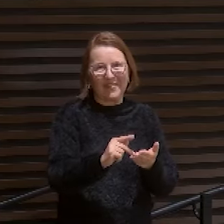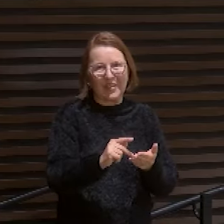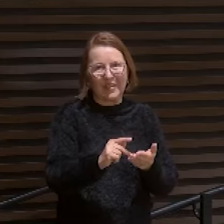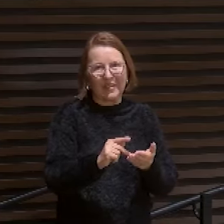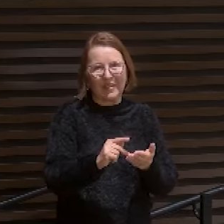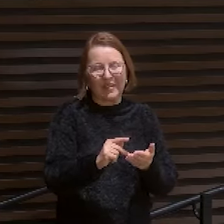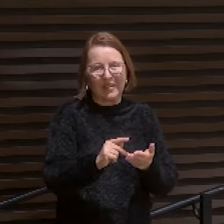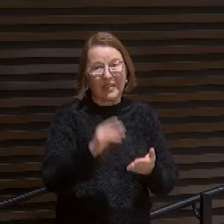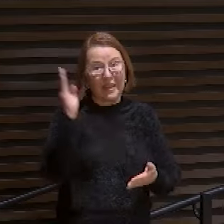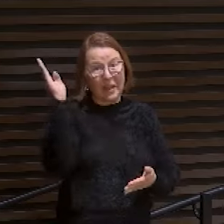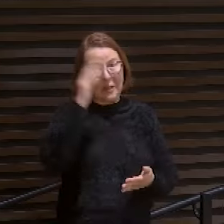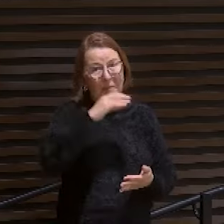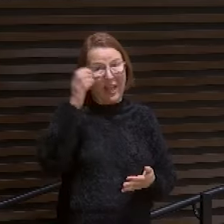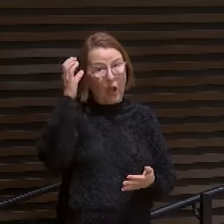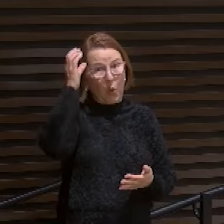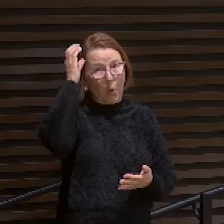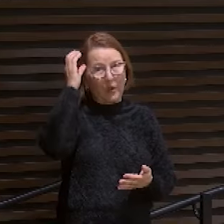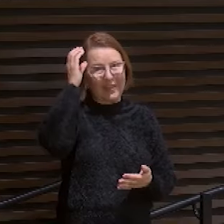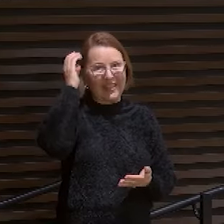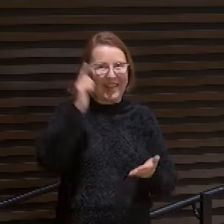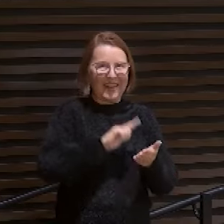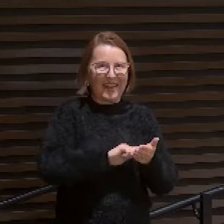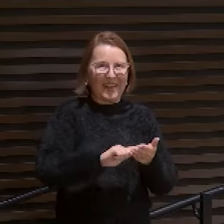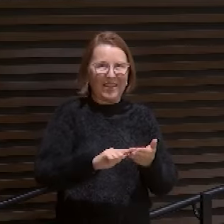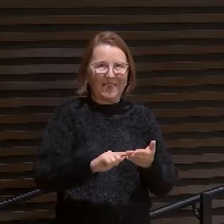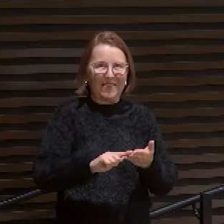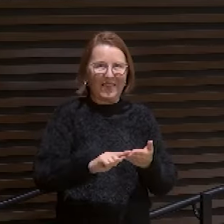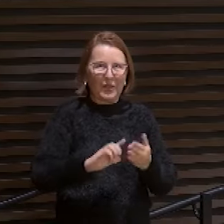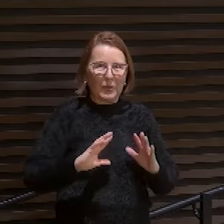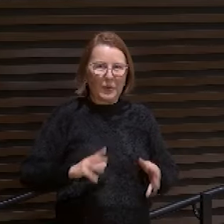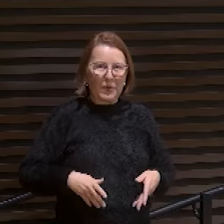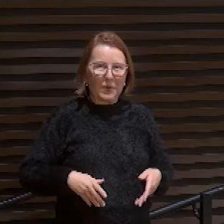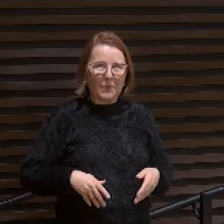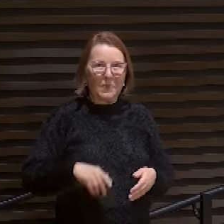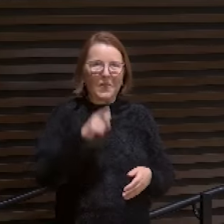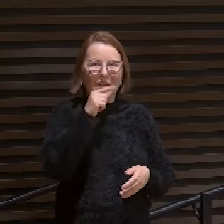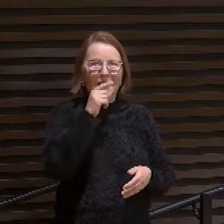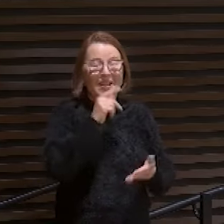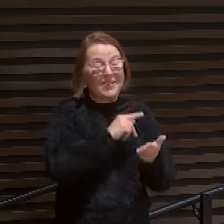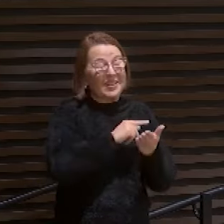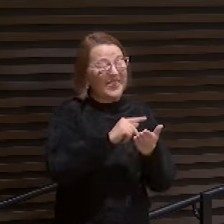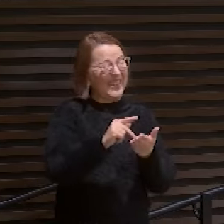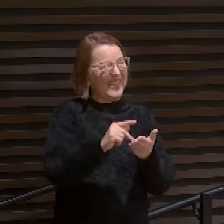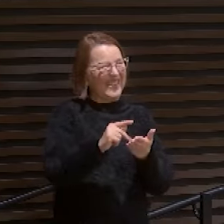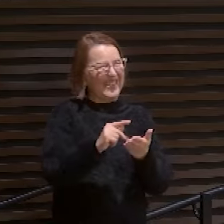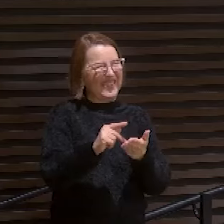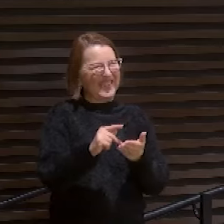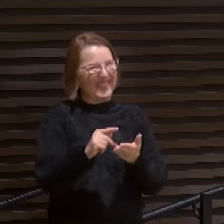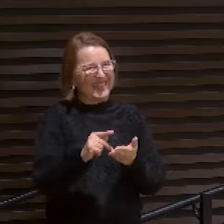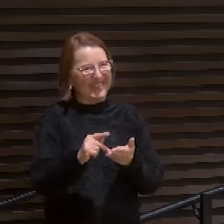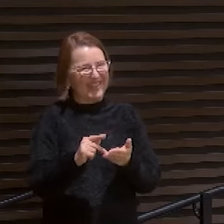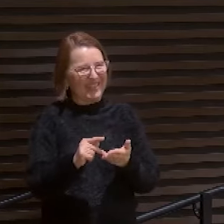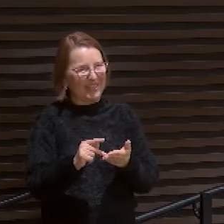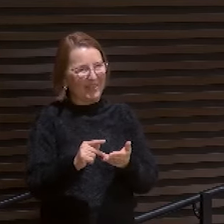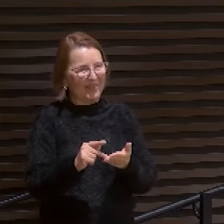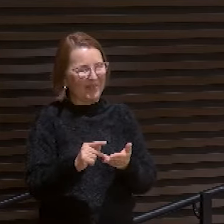má consciência e lavado o corpo com água pura.